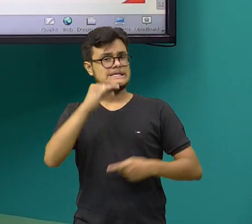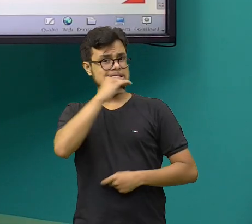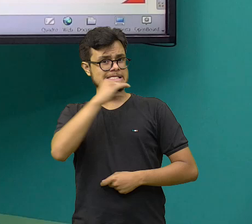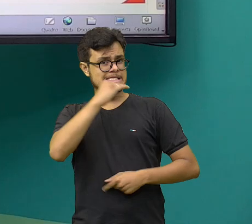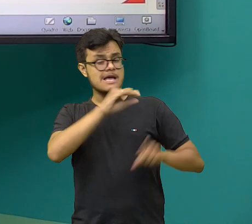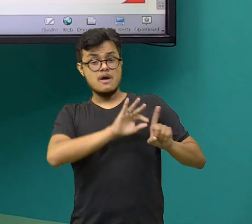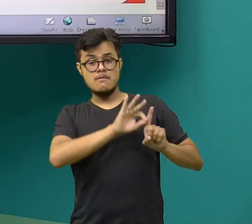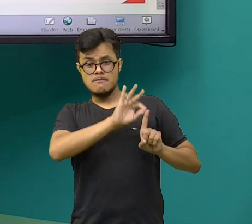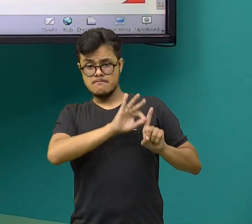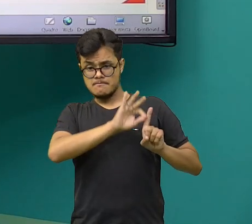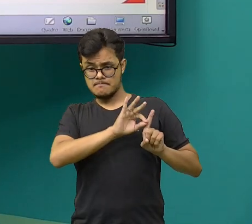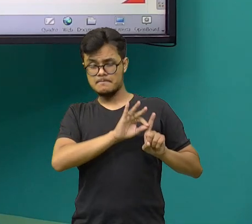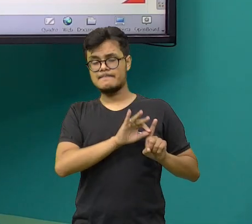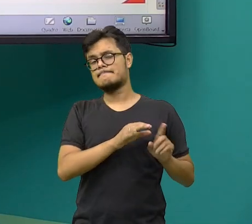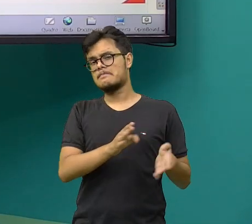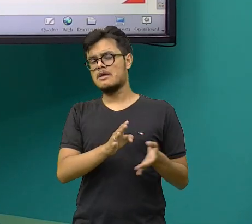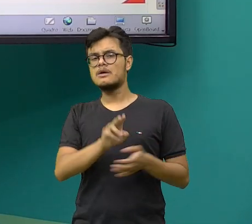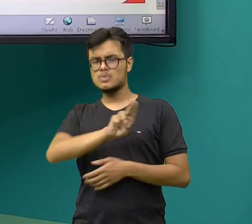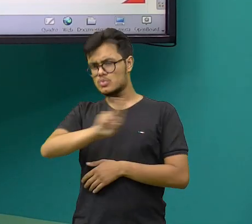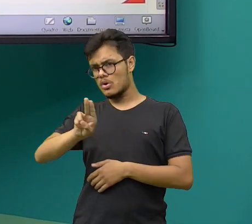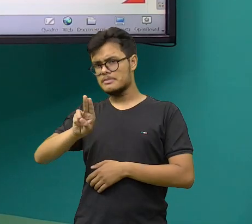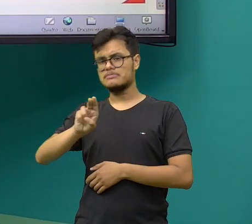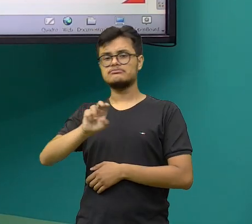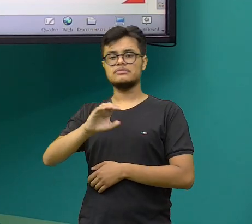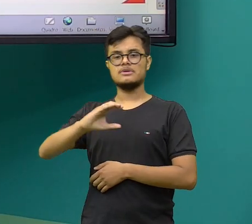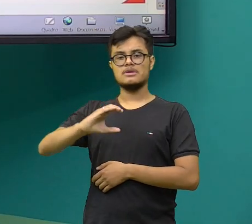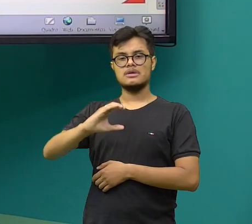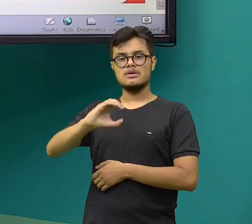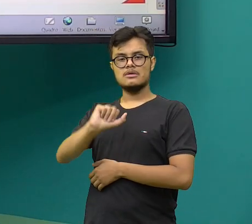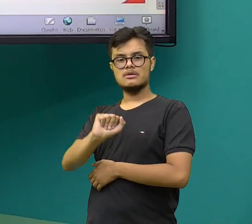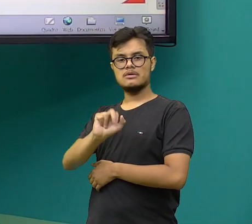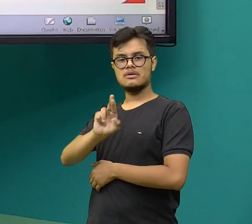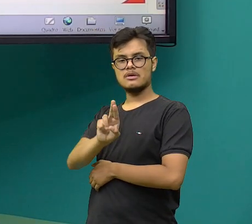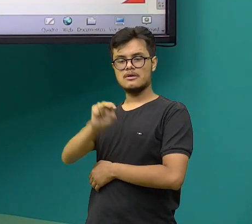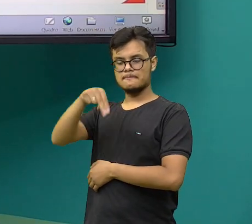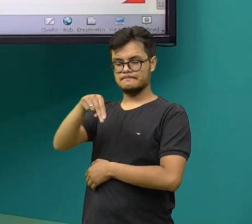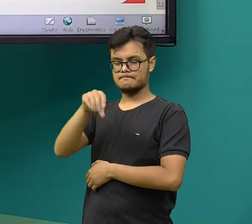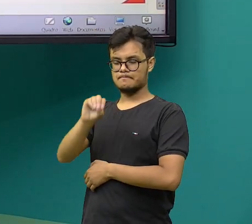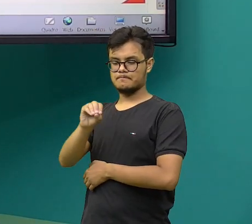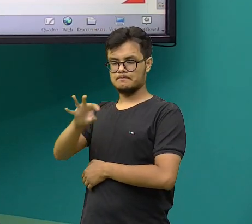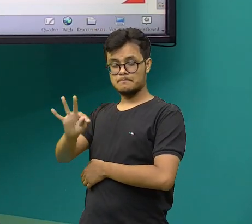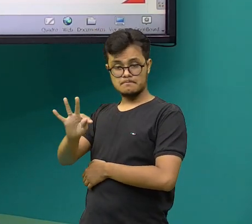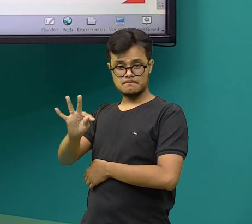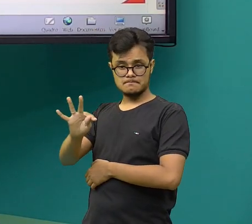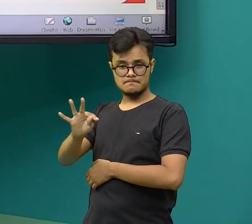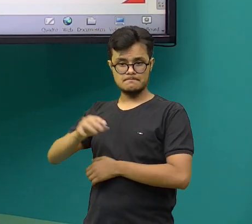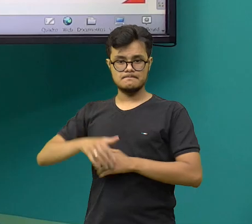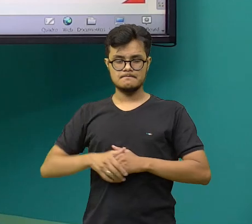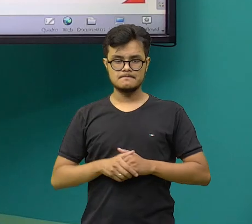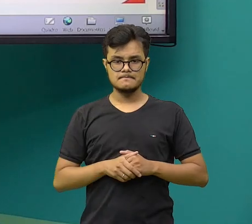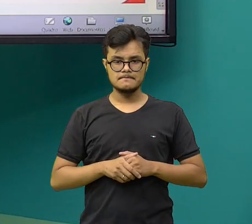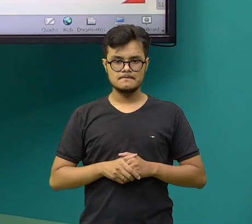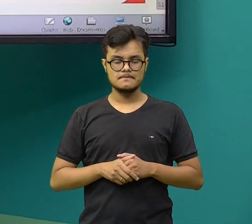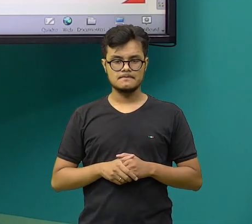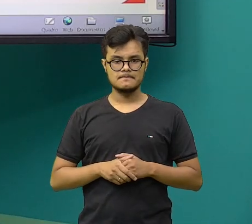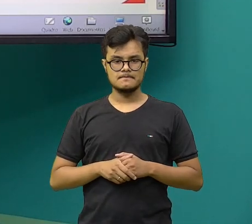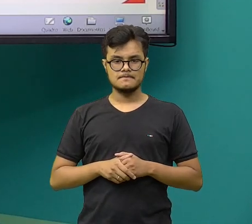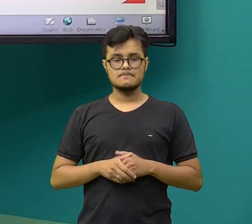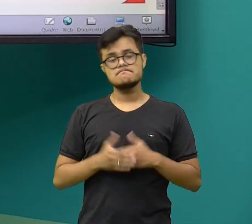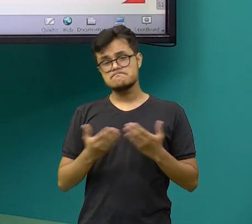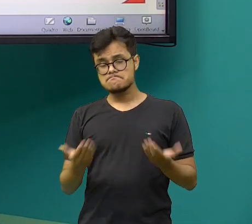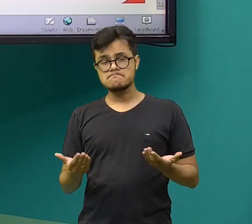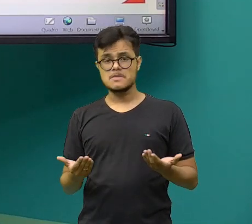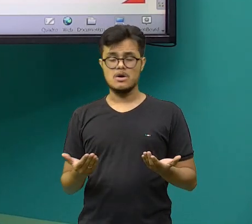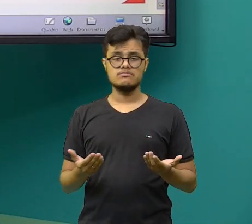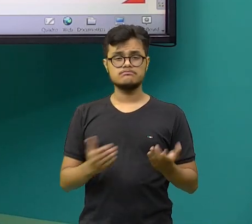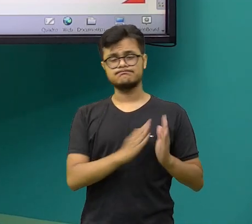rendimento, também é conhecido como ciclo de Carnot, onde eu tenho o máximo rendimento de uma máquina térmica. Esse ciclo de Carnot